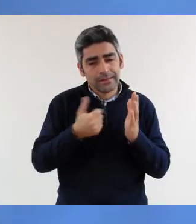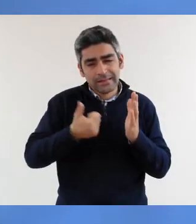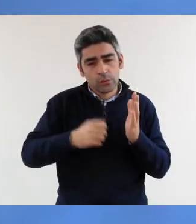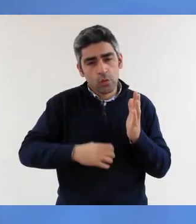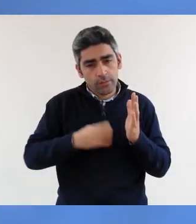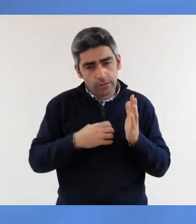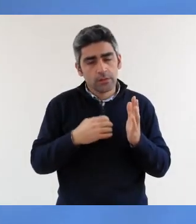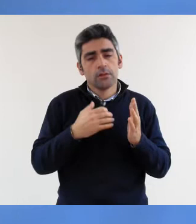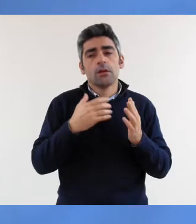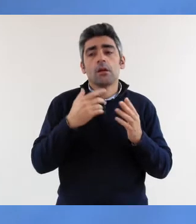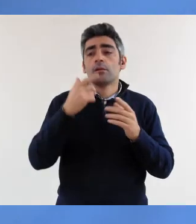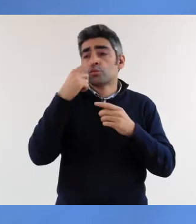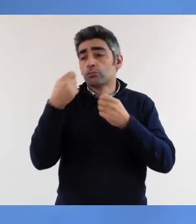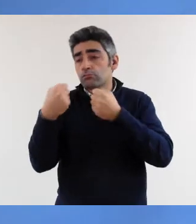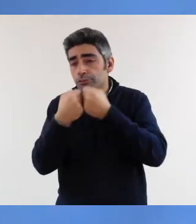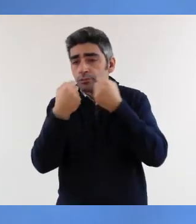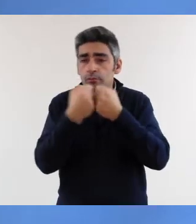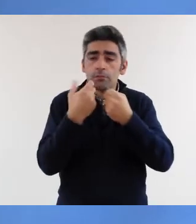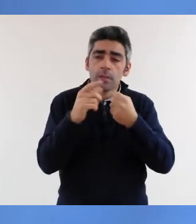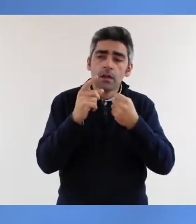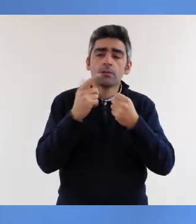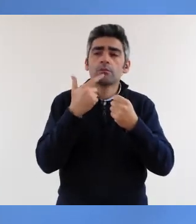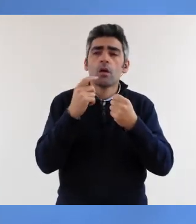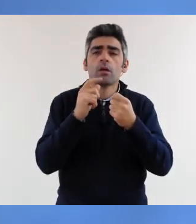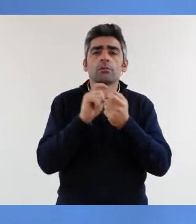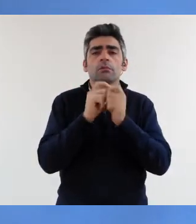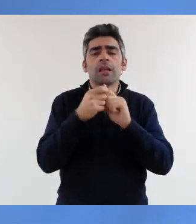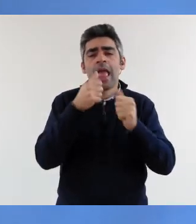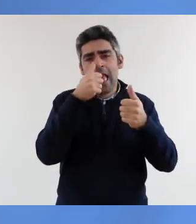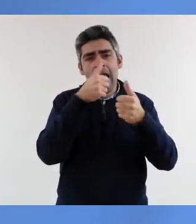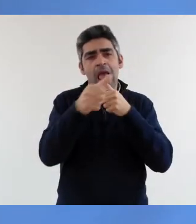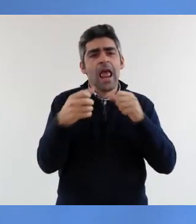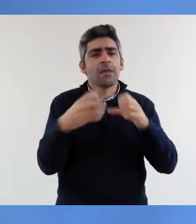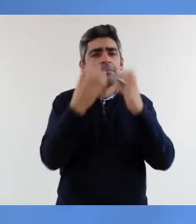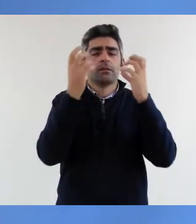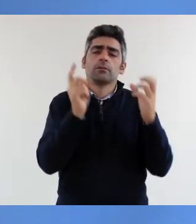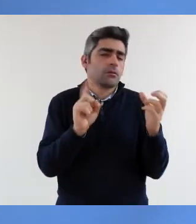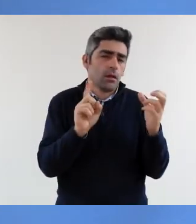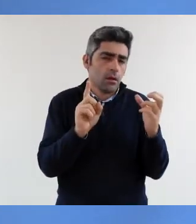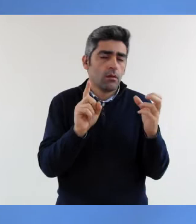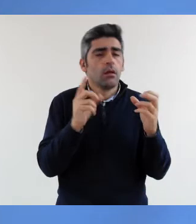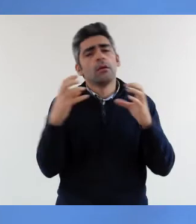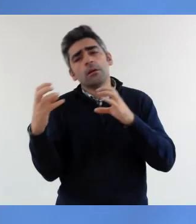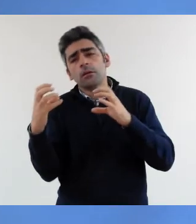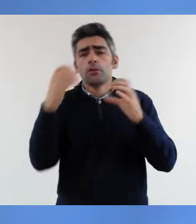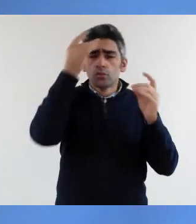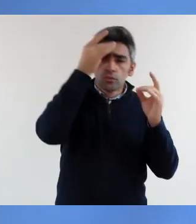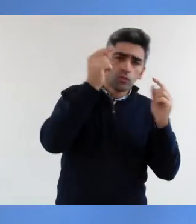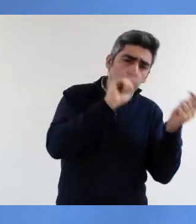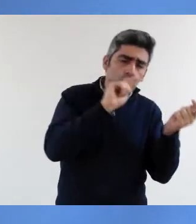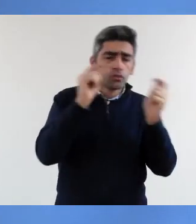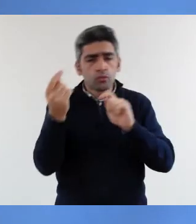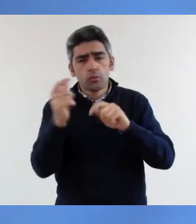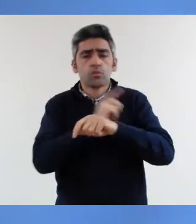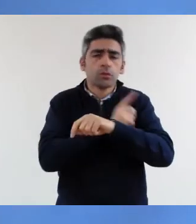é a tão necessária confiança é que adversários continuem a não se transformar em inimigos